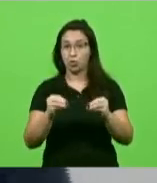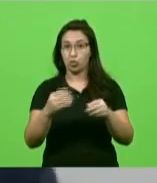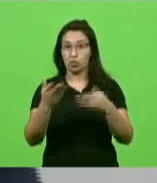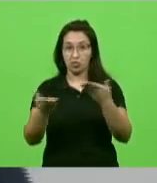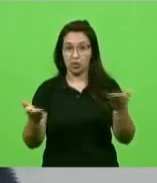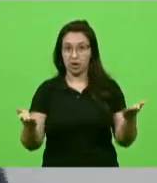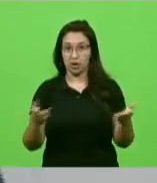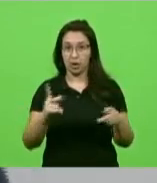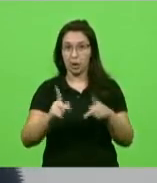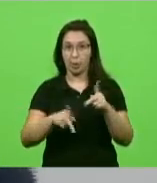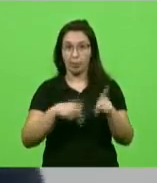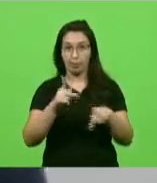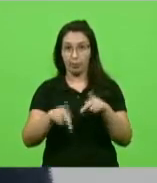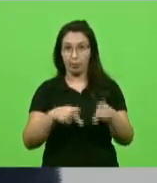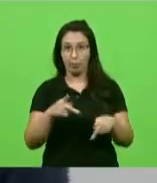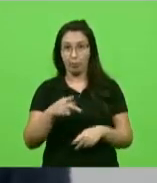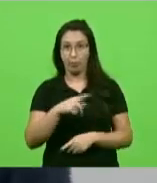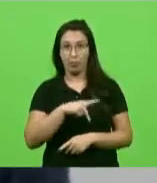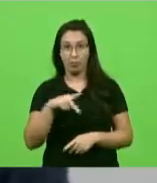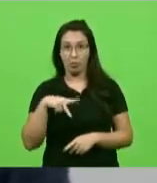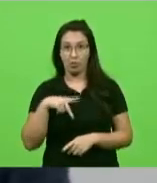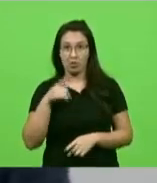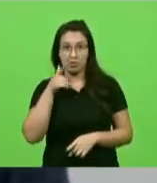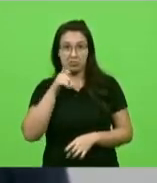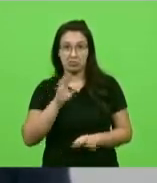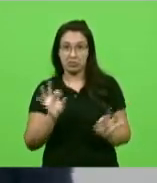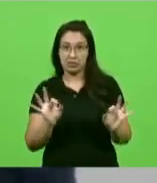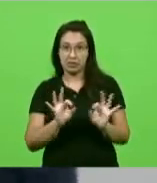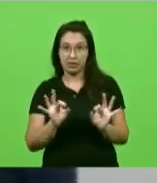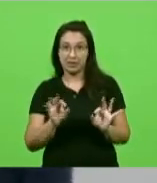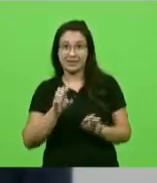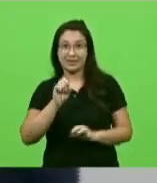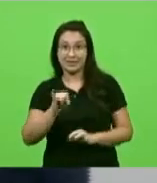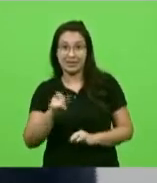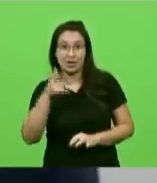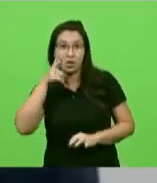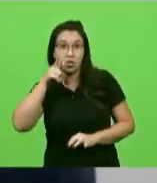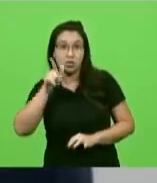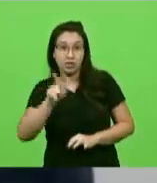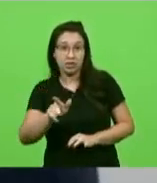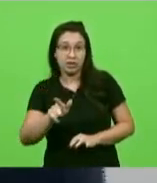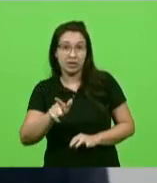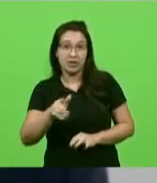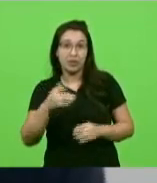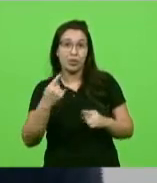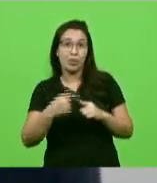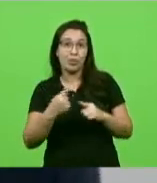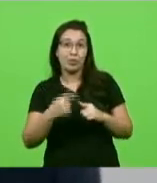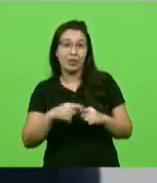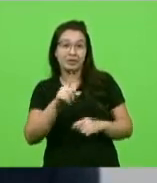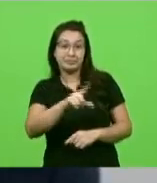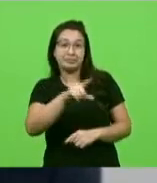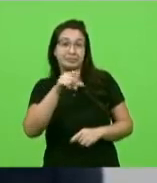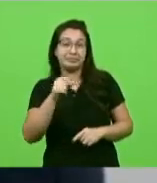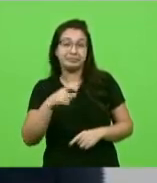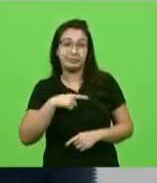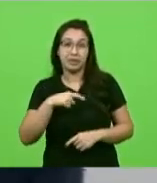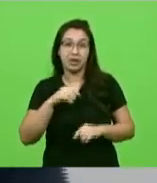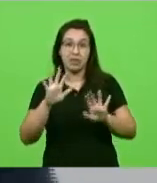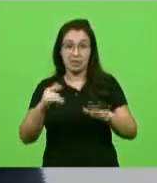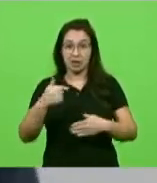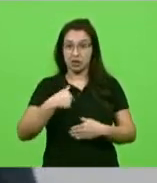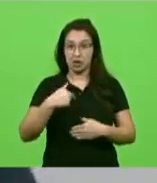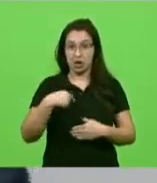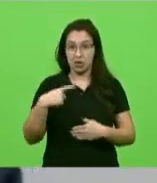alcancei. Se alguém conseguiu, foi por seletividade, que não foi o meu caso. Para mim, não chegou.